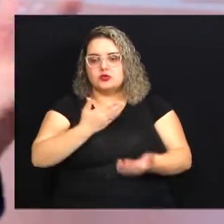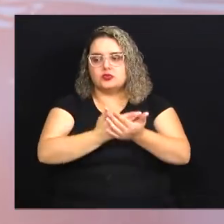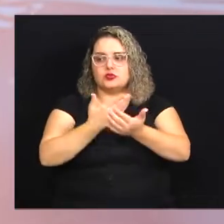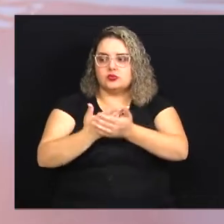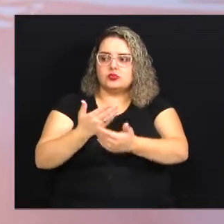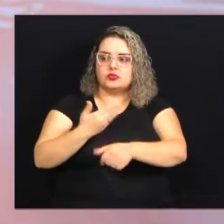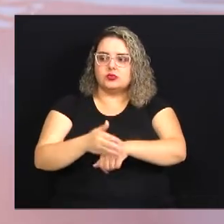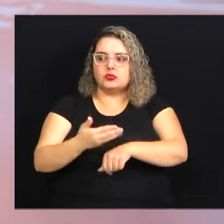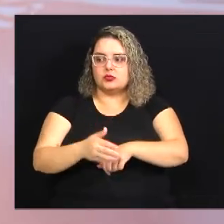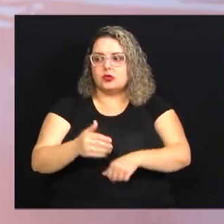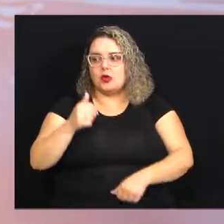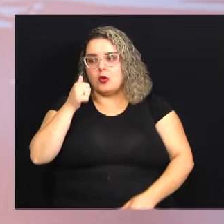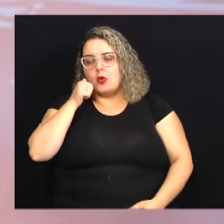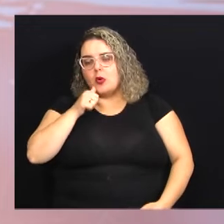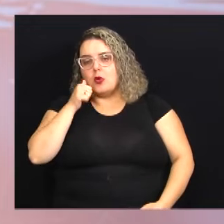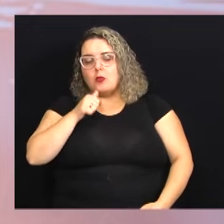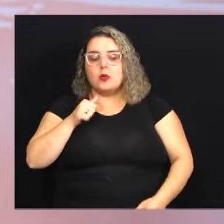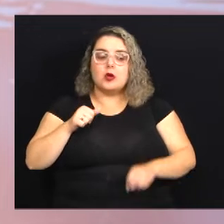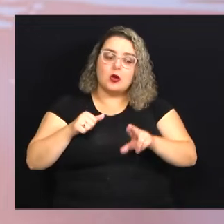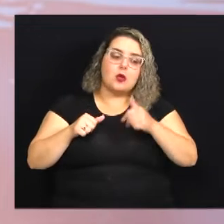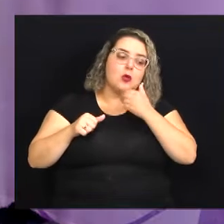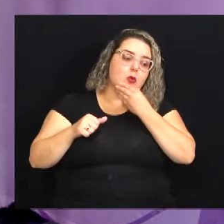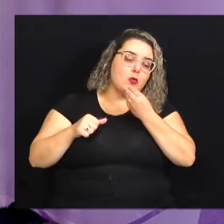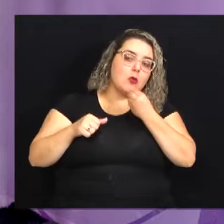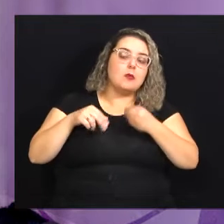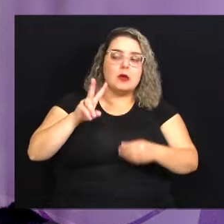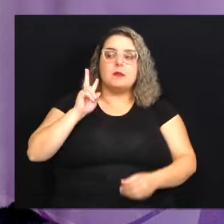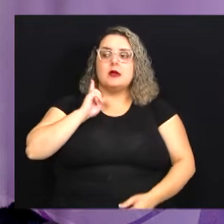que homem ou mulher acaba sendo mais vítima?